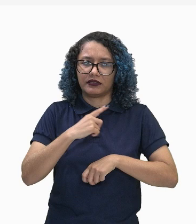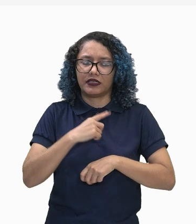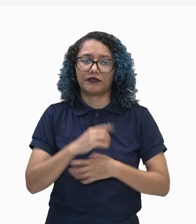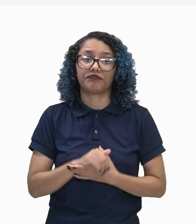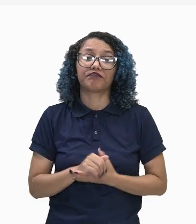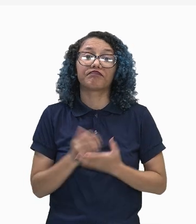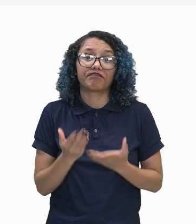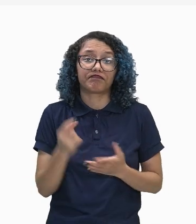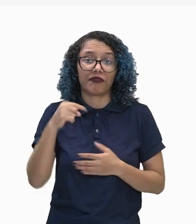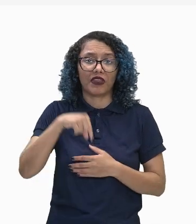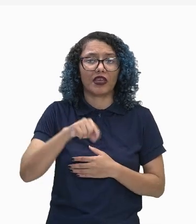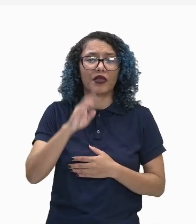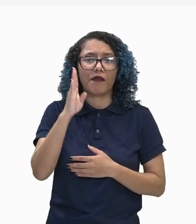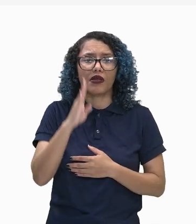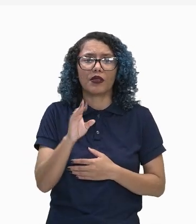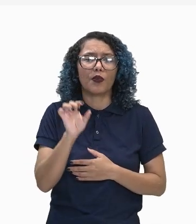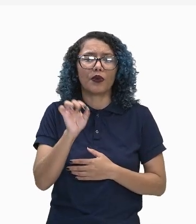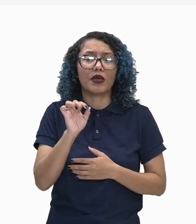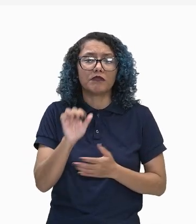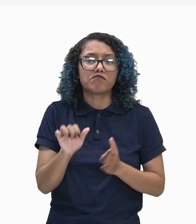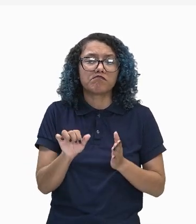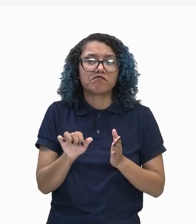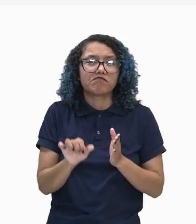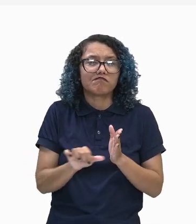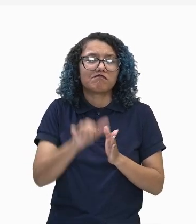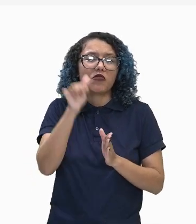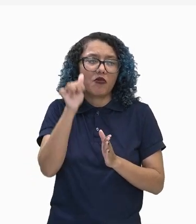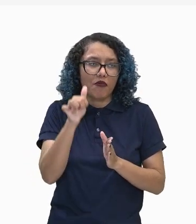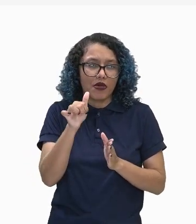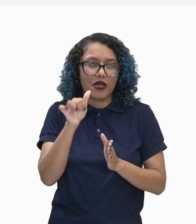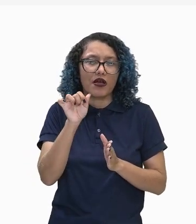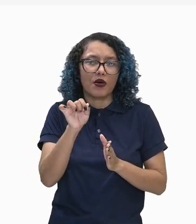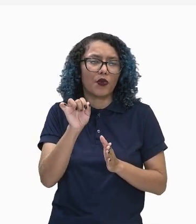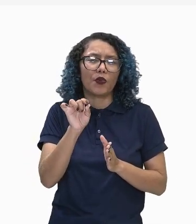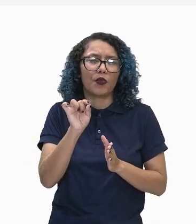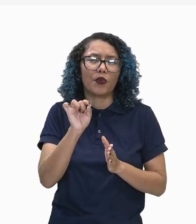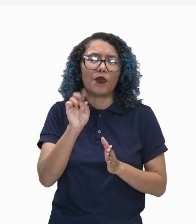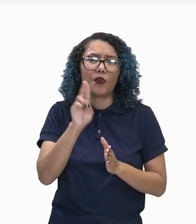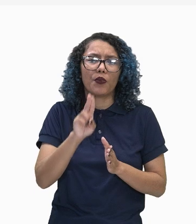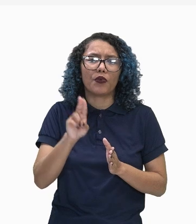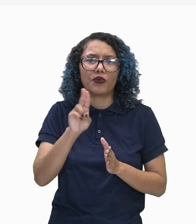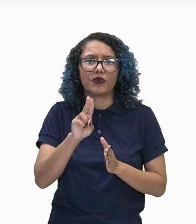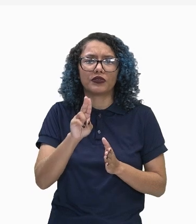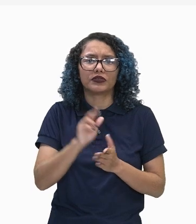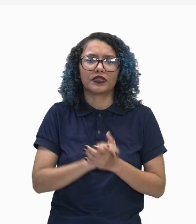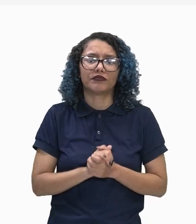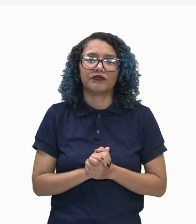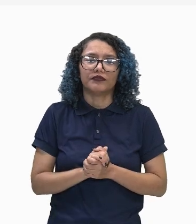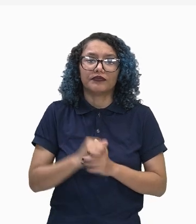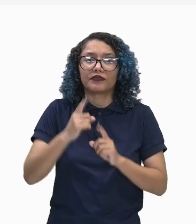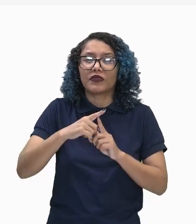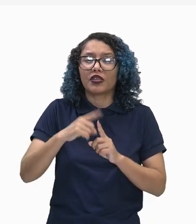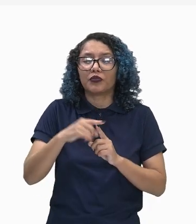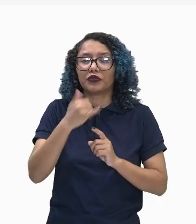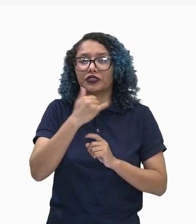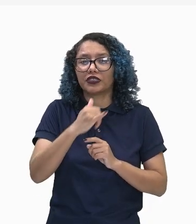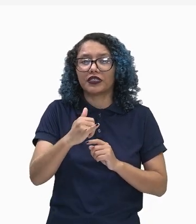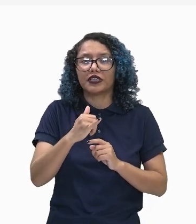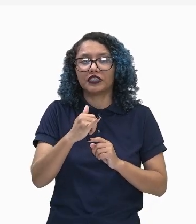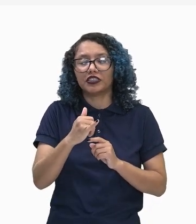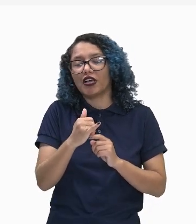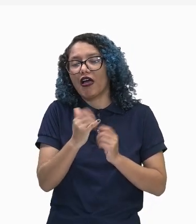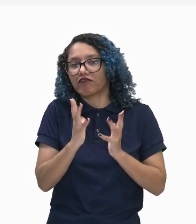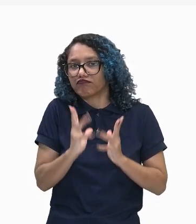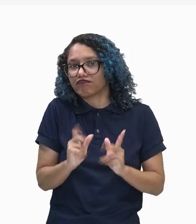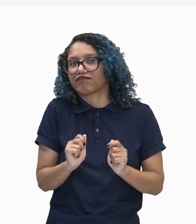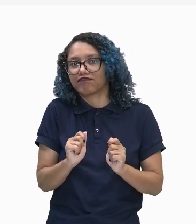gente, ele é aí um dos pioneiros, né, em utilizar energias ou fontes de energias que são limpas,